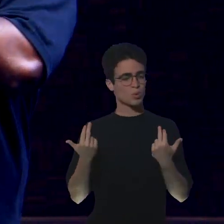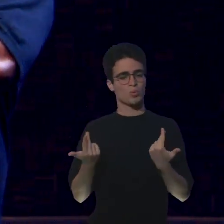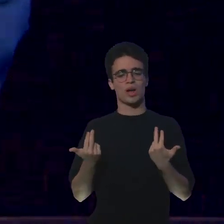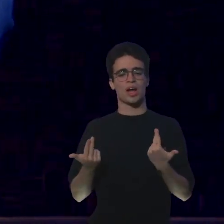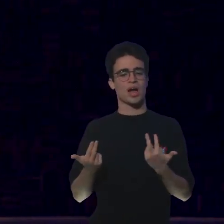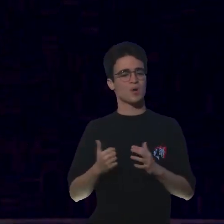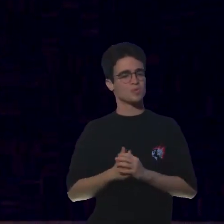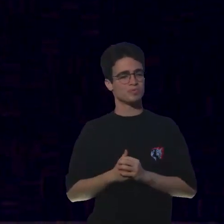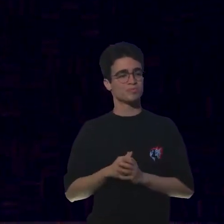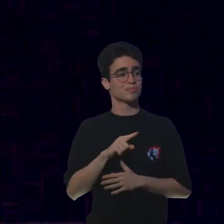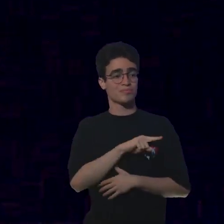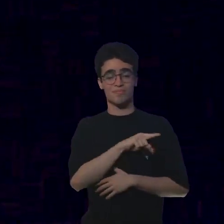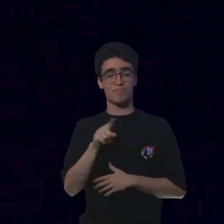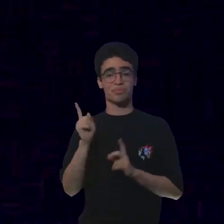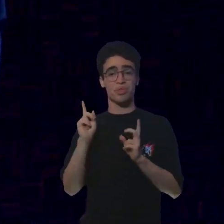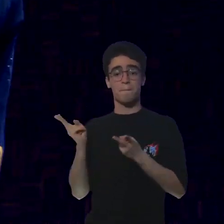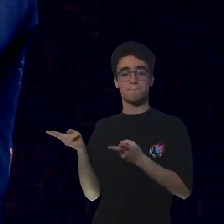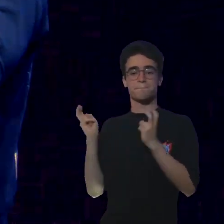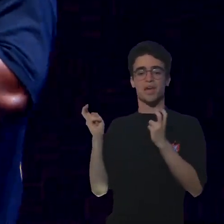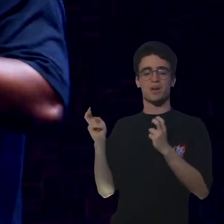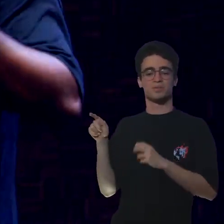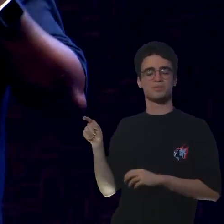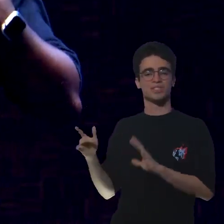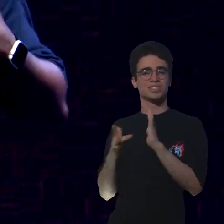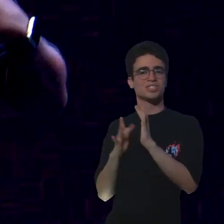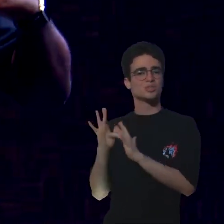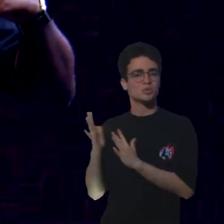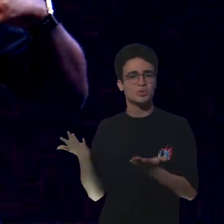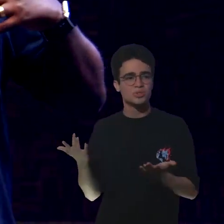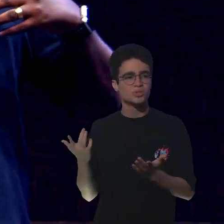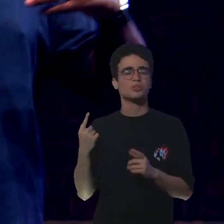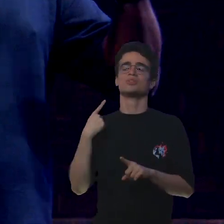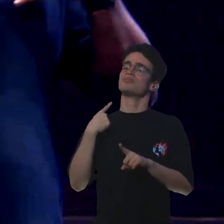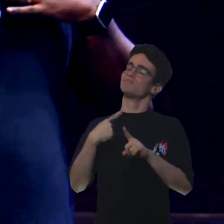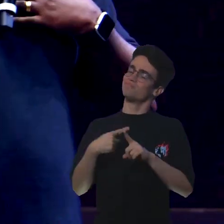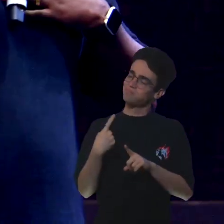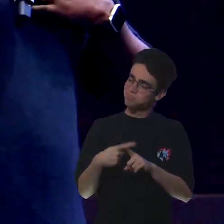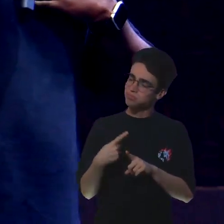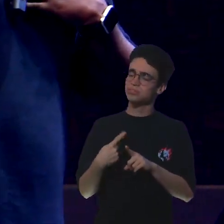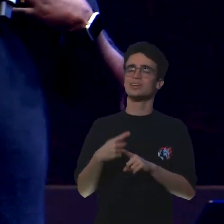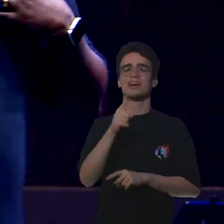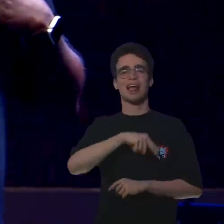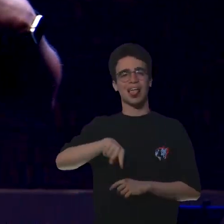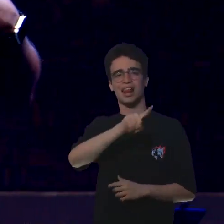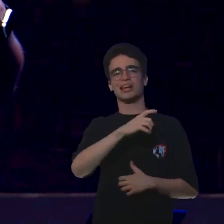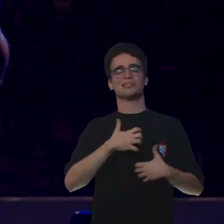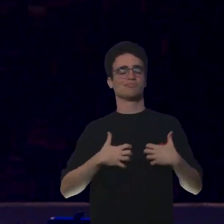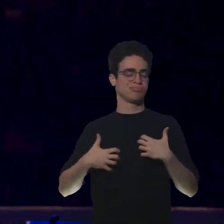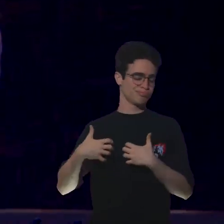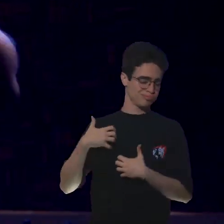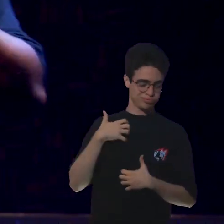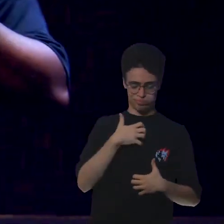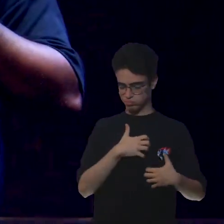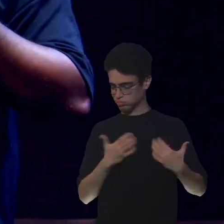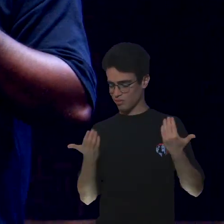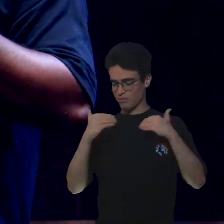não perceberam a presença do Mestre, porque, apesar das frustrações internas